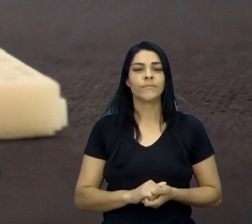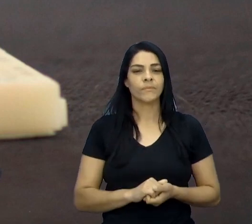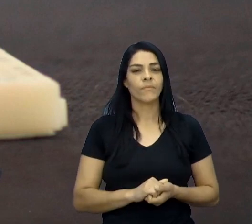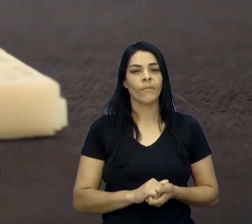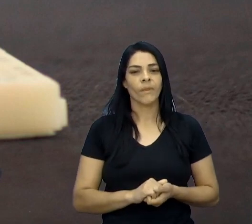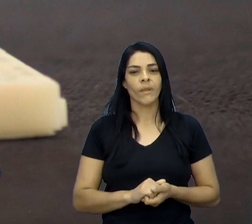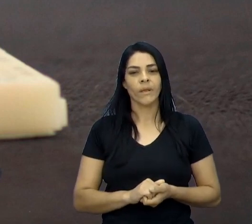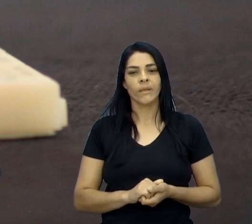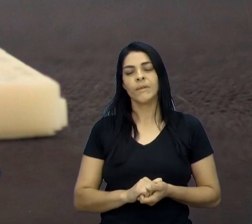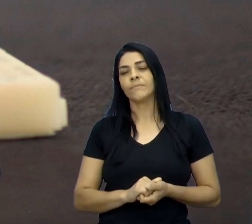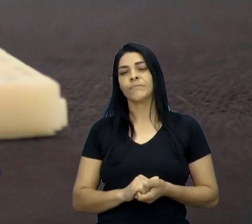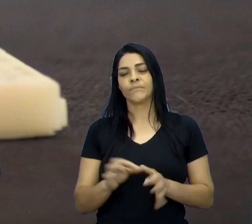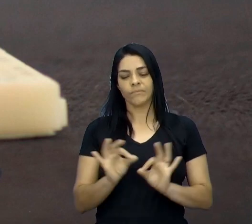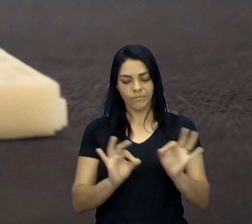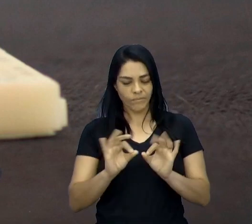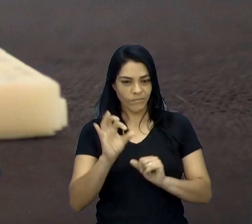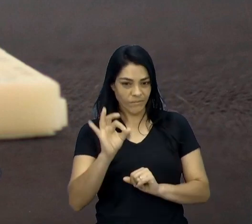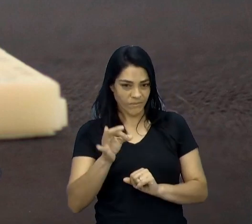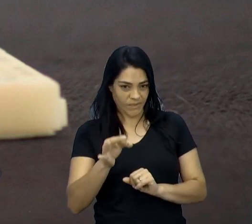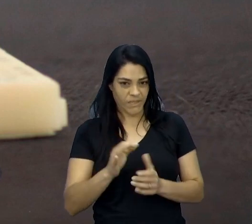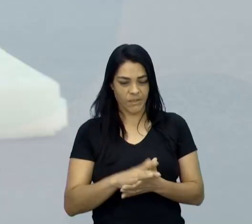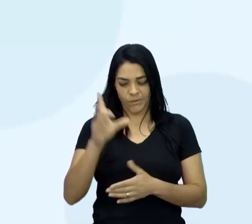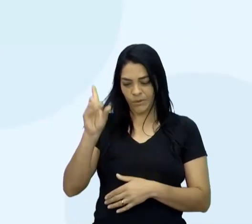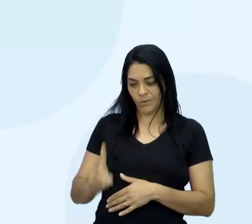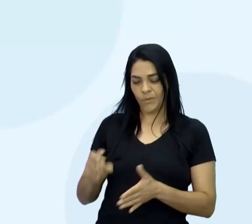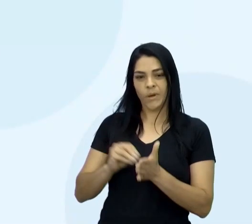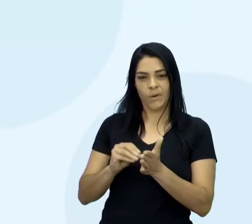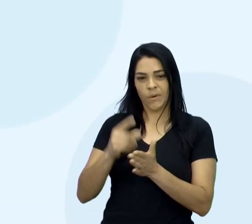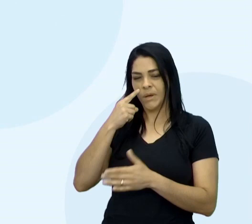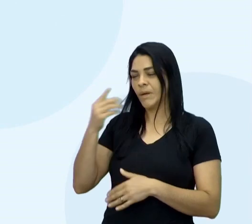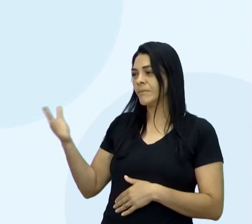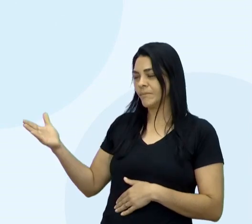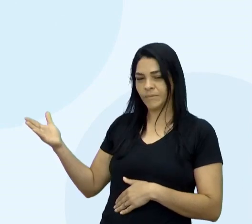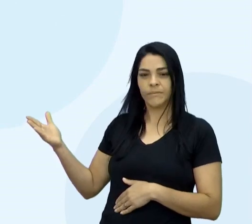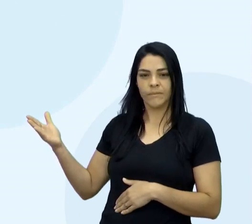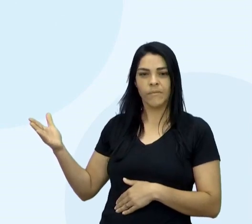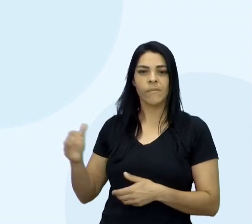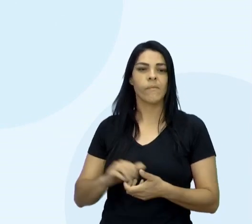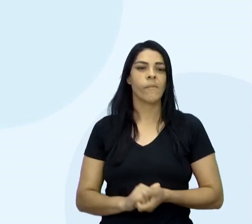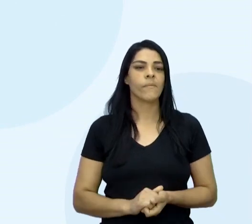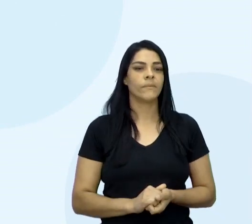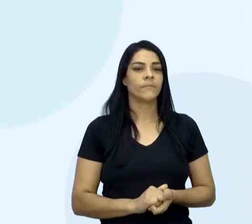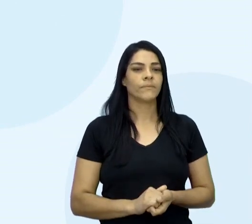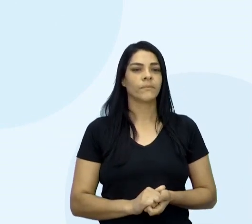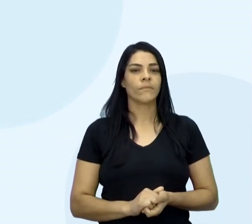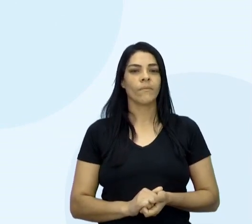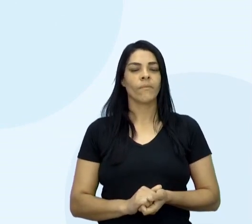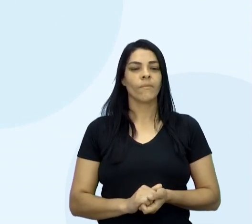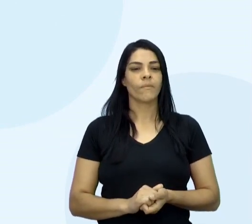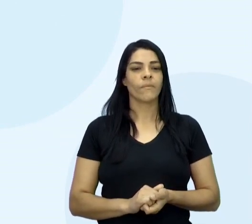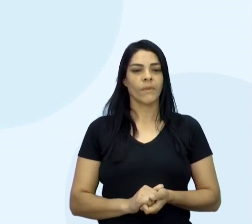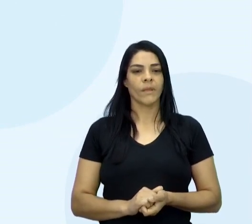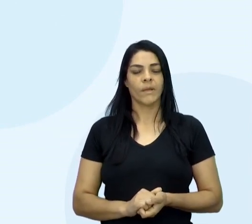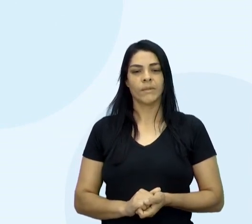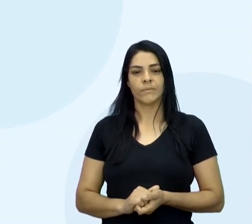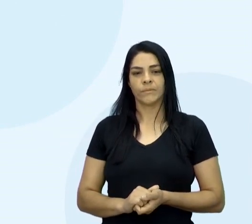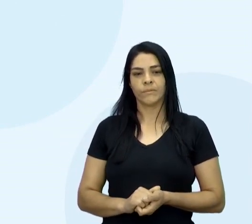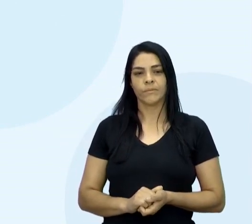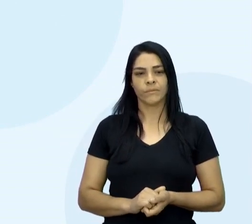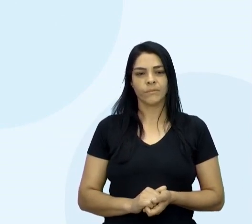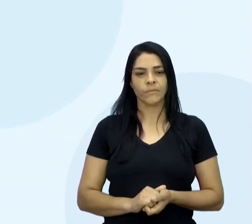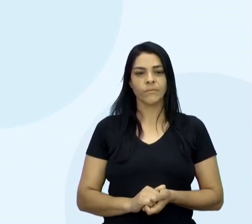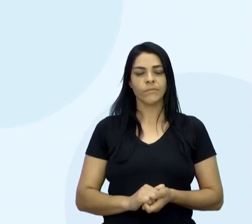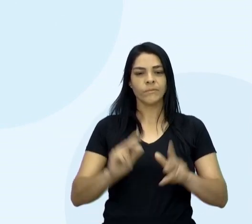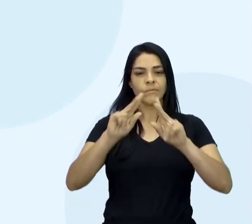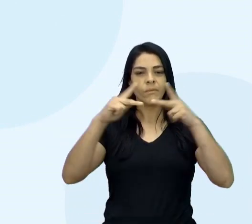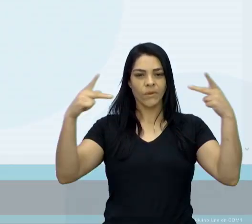esta programação, tá bom? Meu diretor vai colocar na telinha pra vocês aí, então, o nosso Arduino. Vamos colocar aqui já, pode espelhar, por favor. O link tá